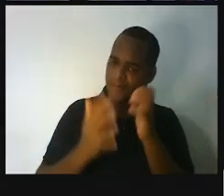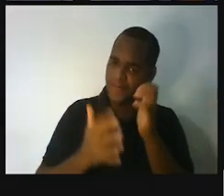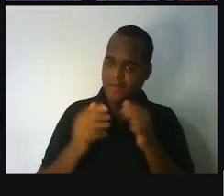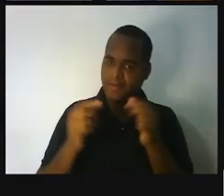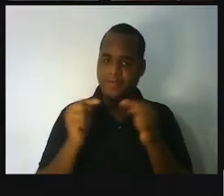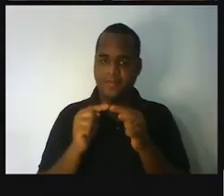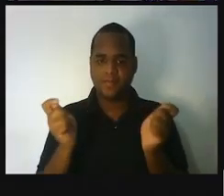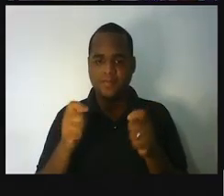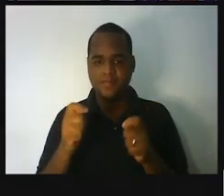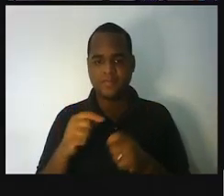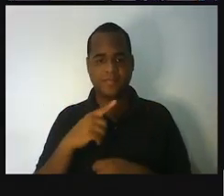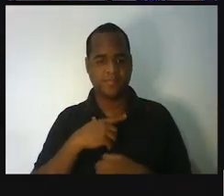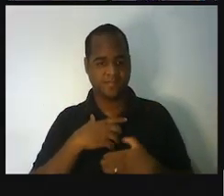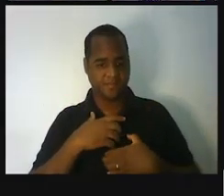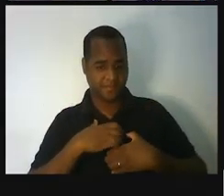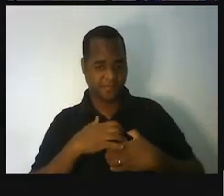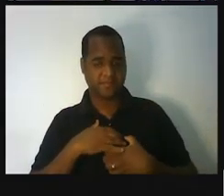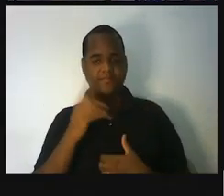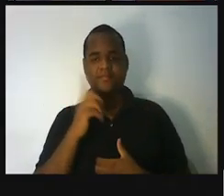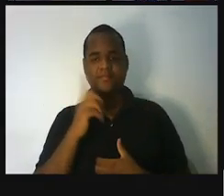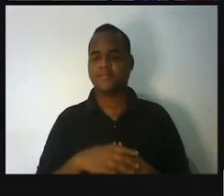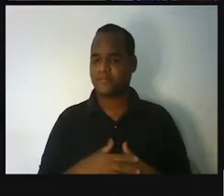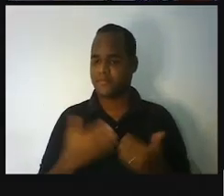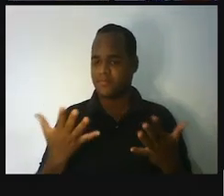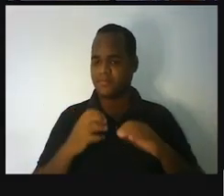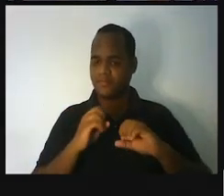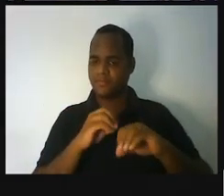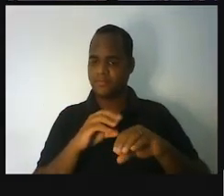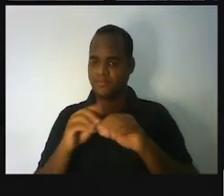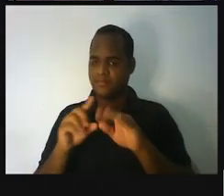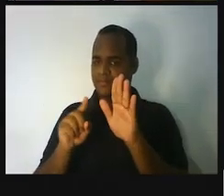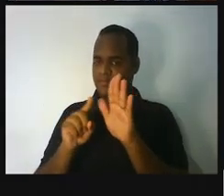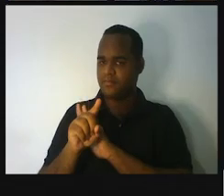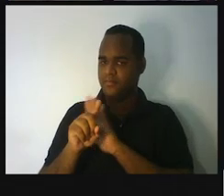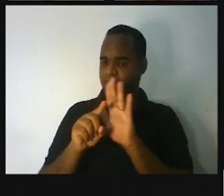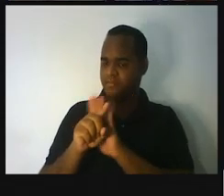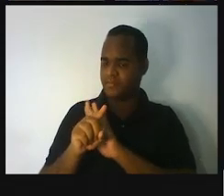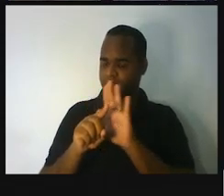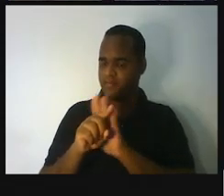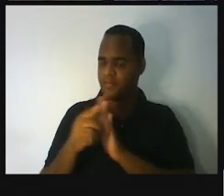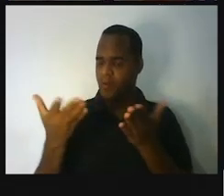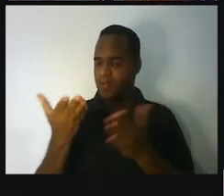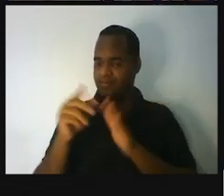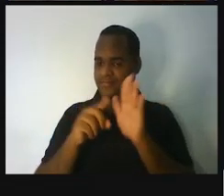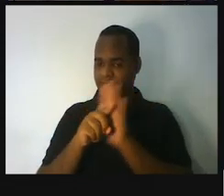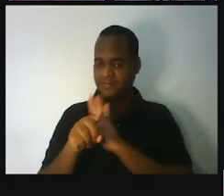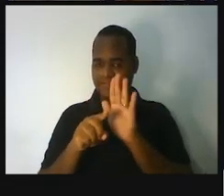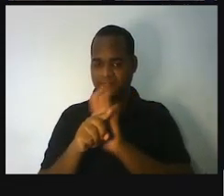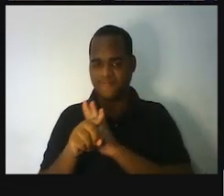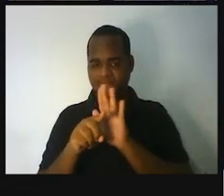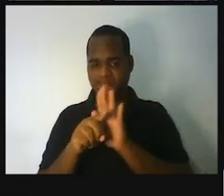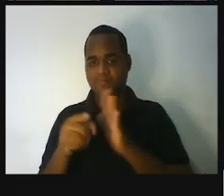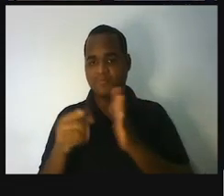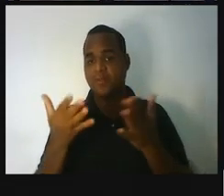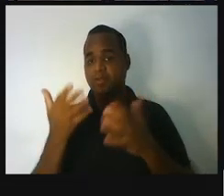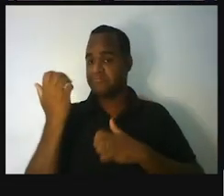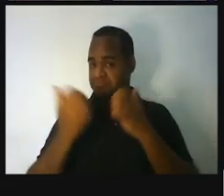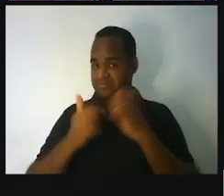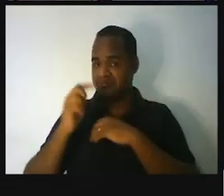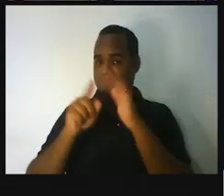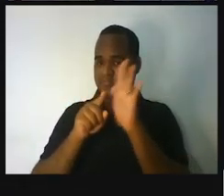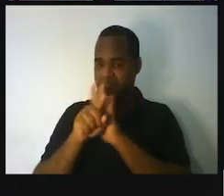Então, preparado ou preparado para uma aula de perguntas, porque nessa aula eu não vou economizar